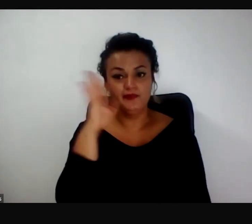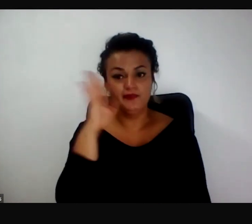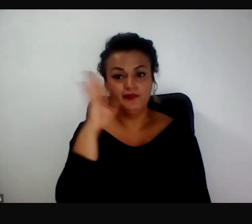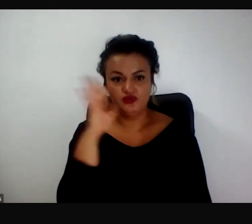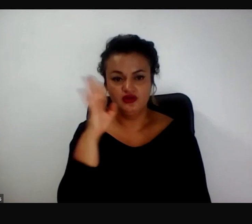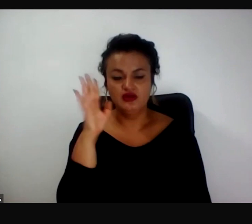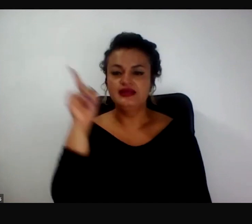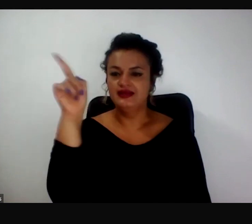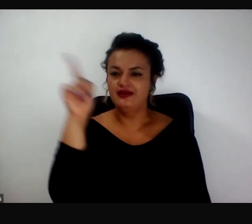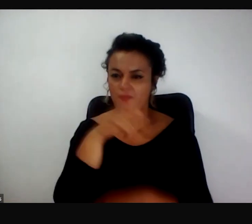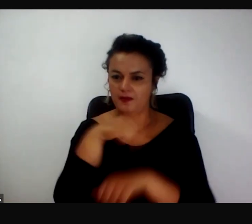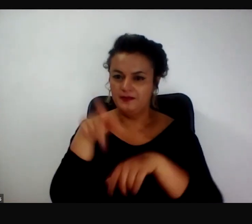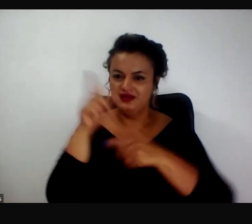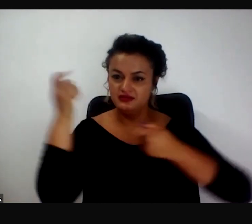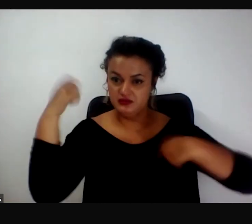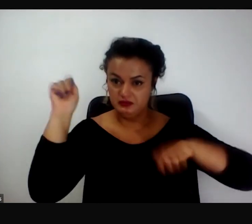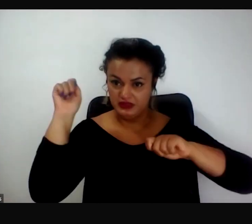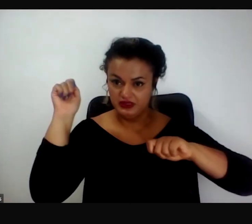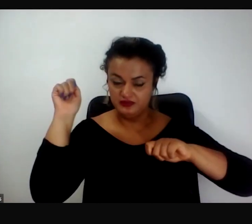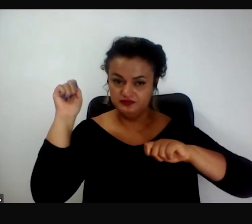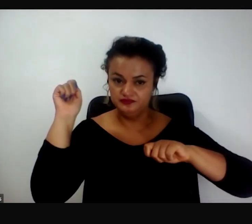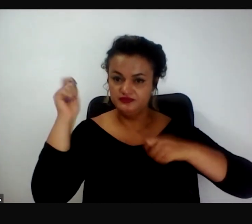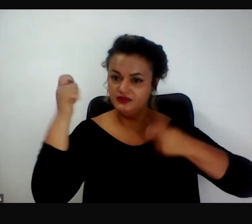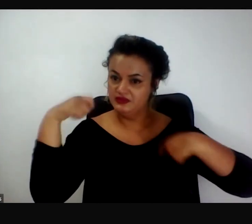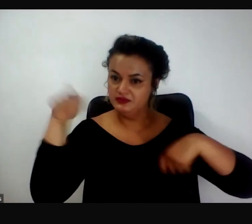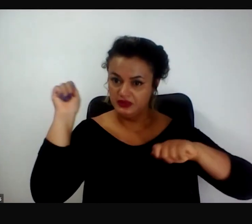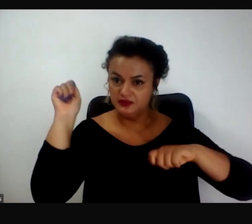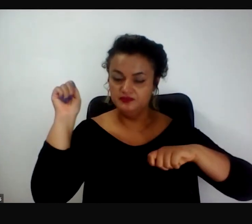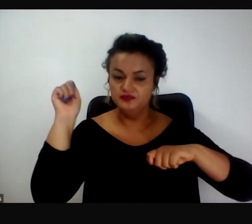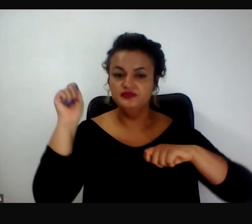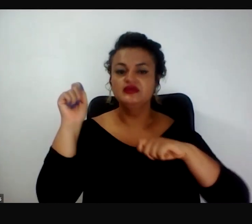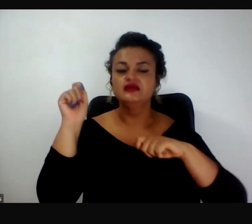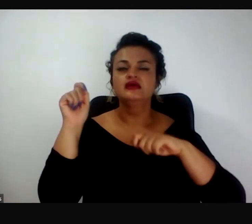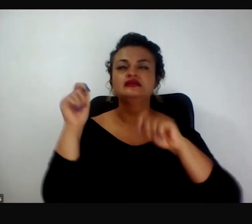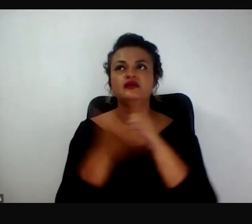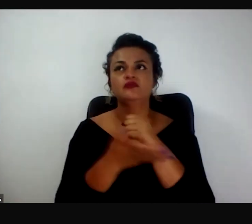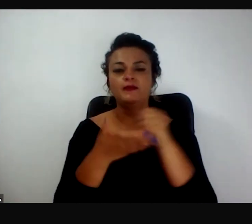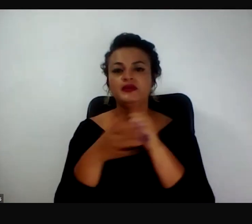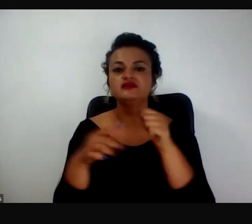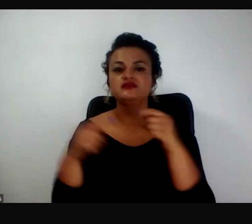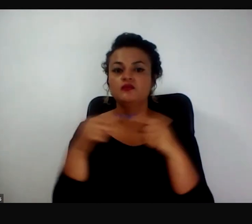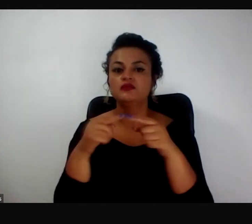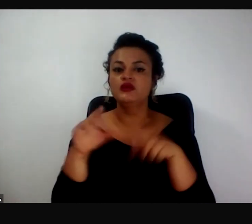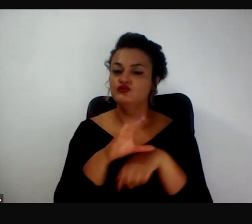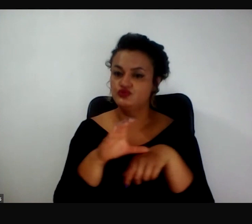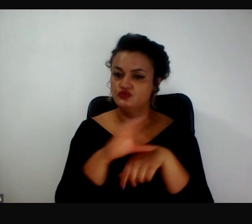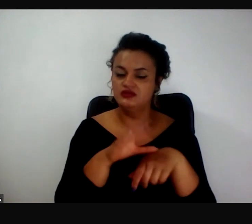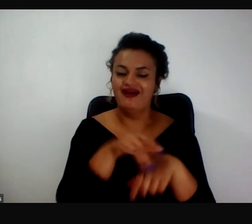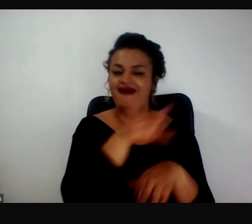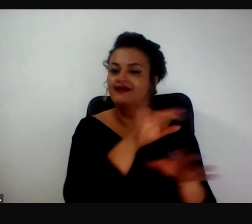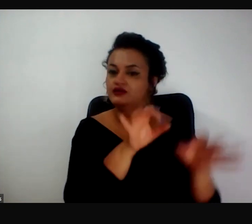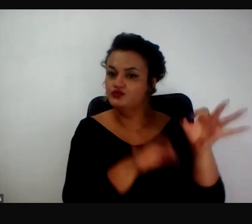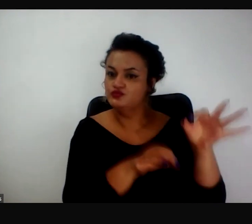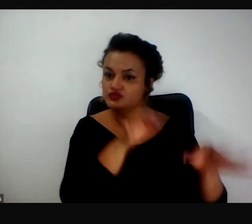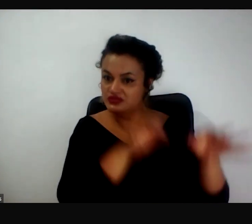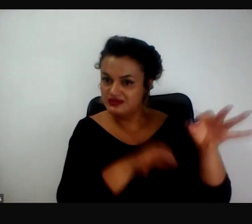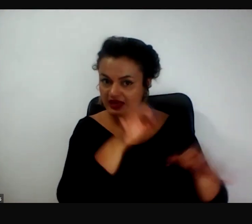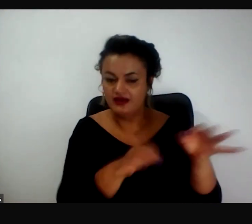falamos, com fundamento na própria Constituição, do Poder Judiciário, onde